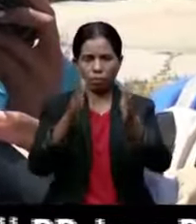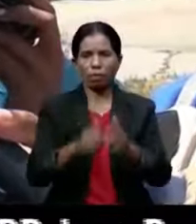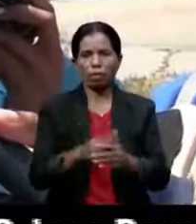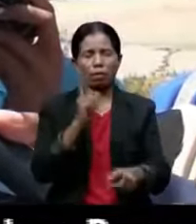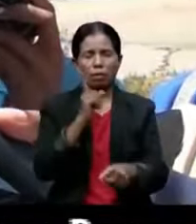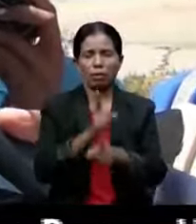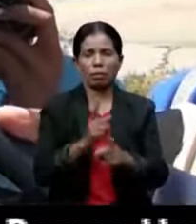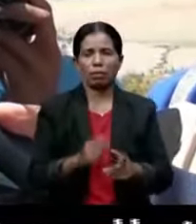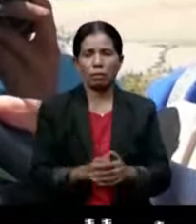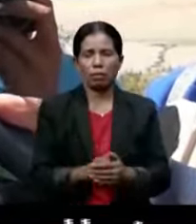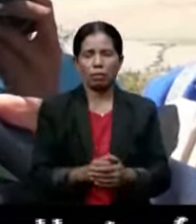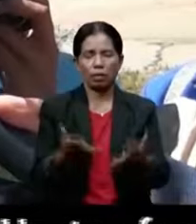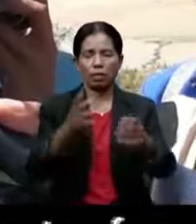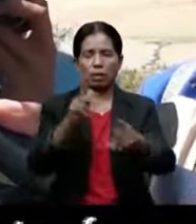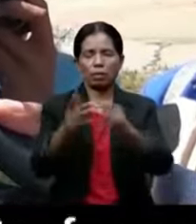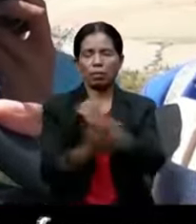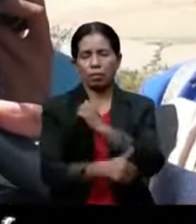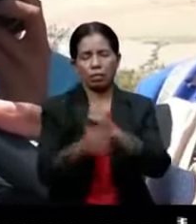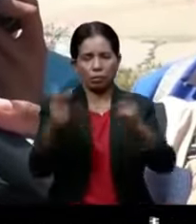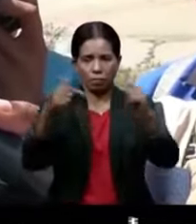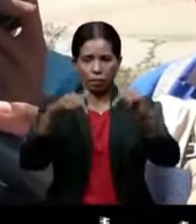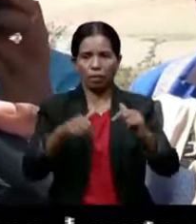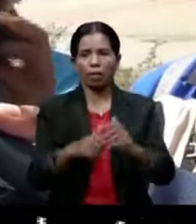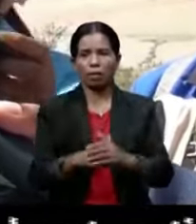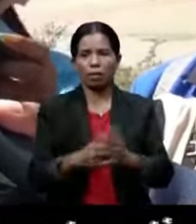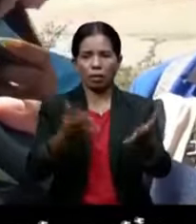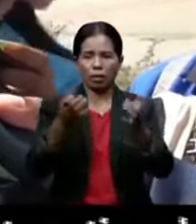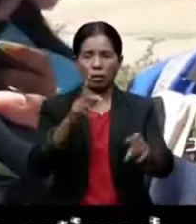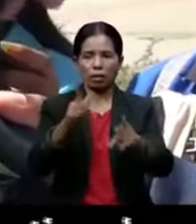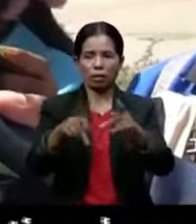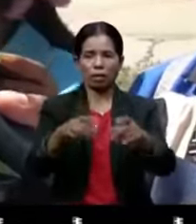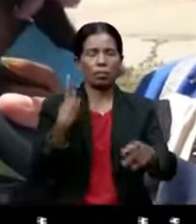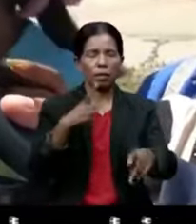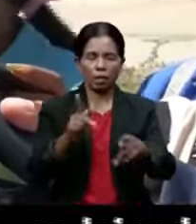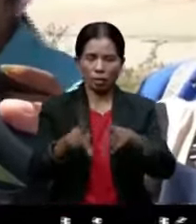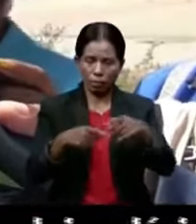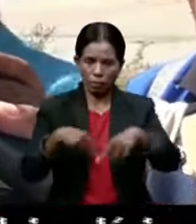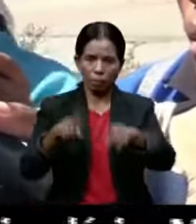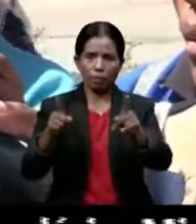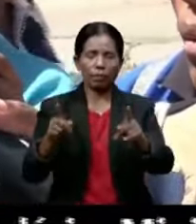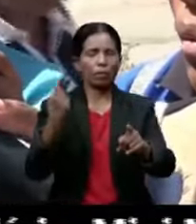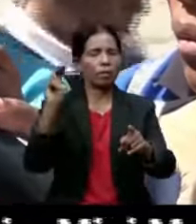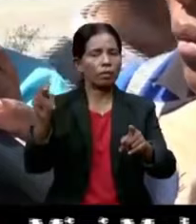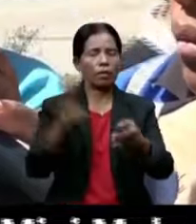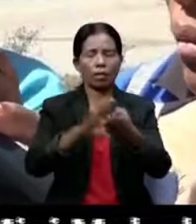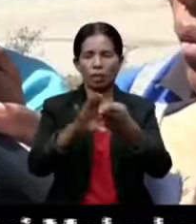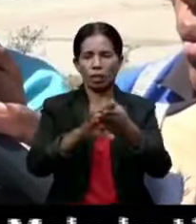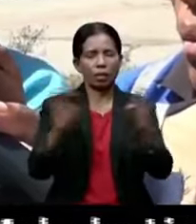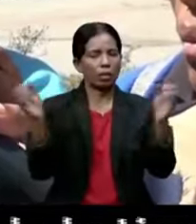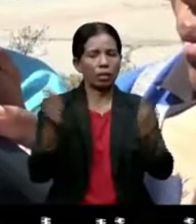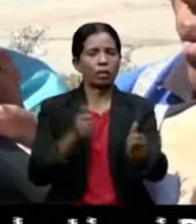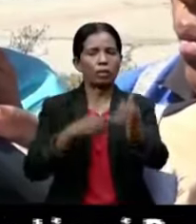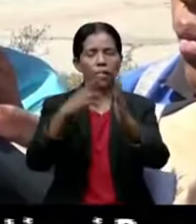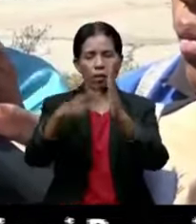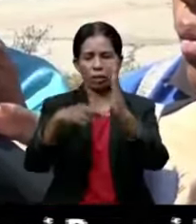galé nem a cara que é mais tradida né a cara que é tradita mini cliente ba mas nem ia pedido nem lá tu ir regra e